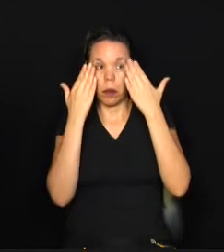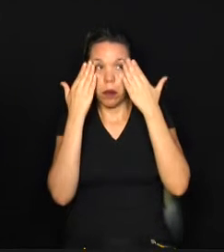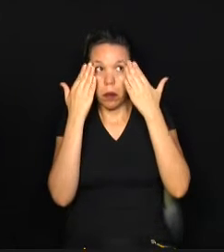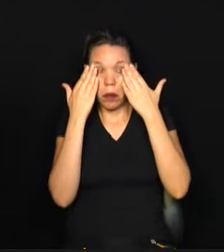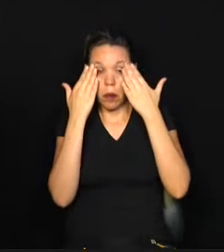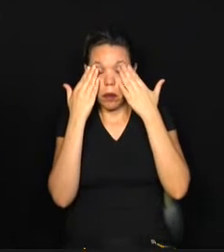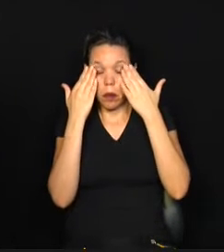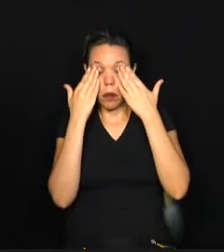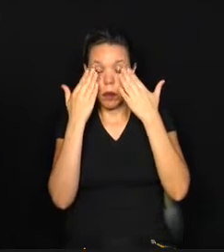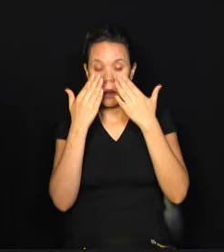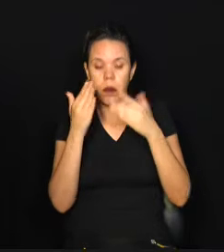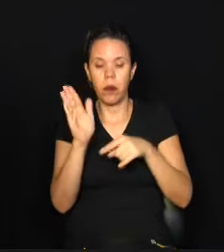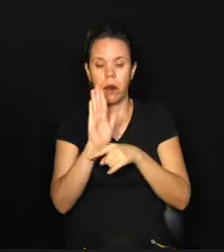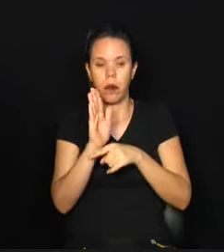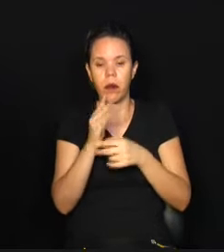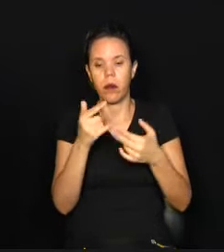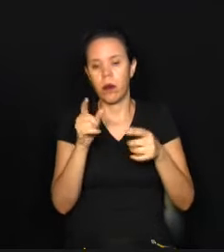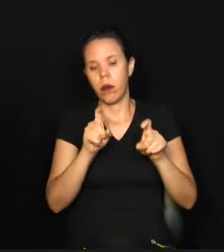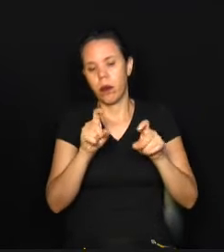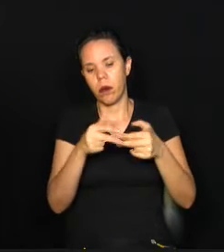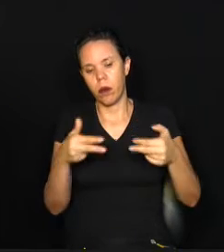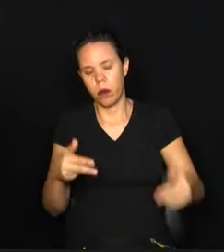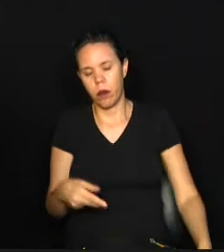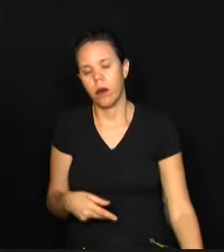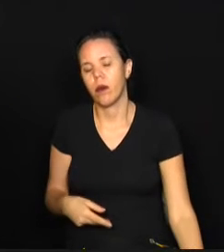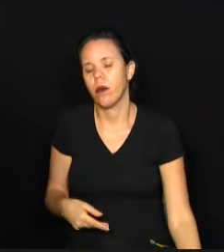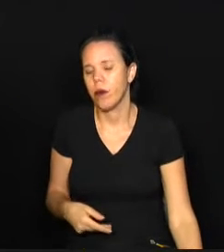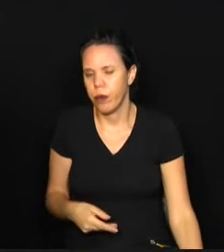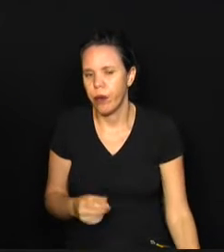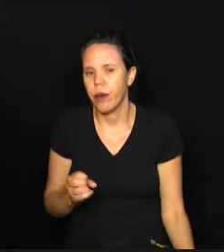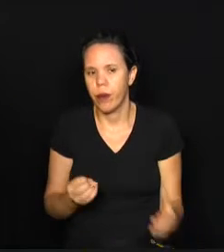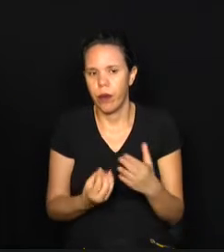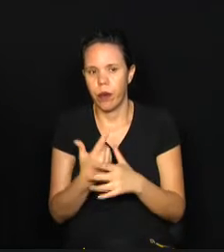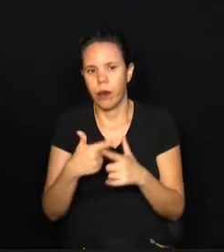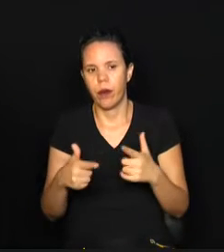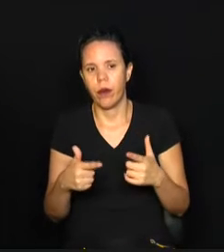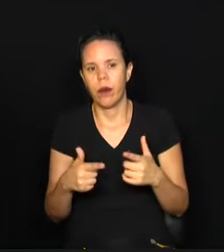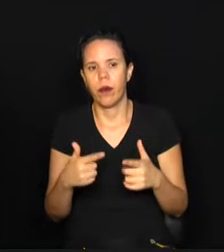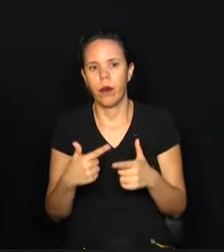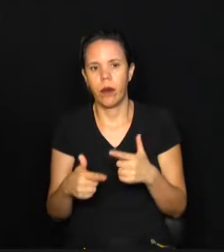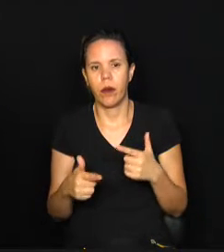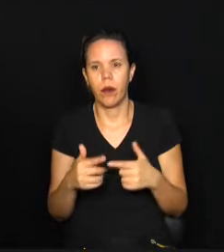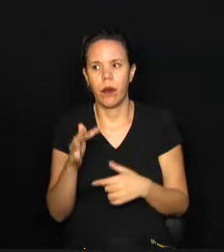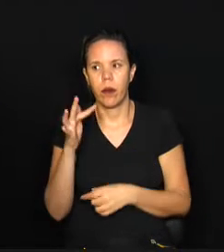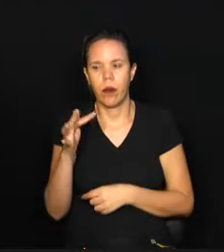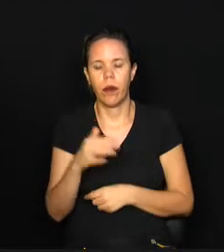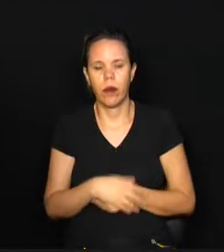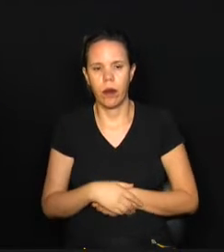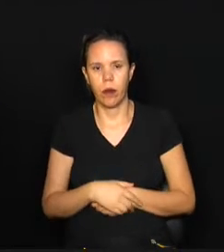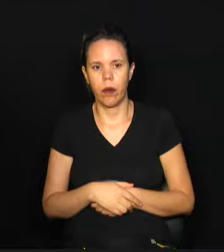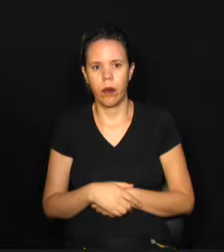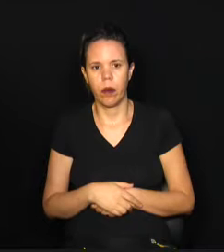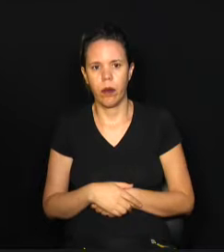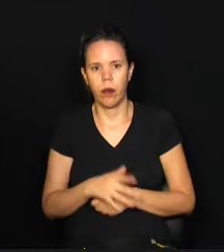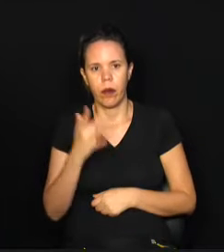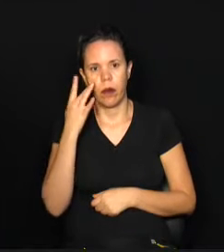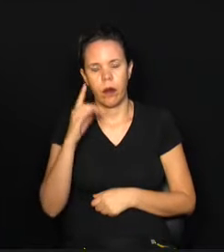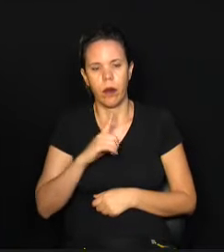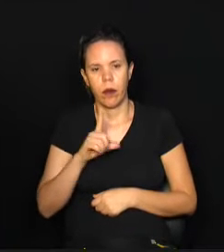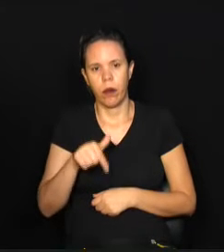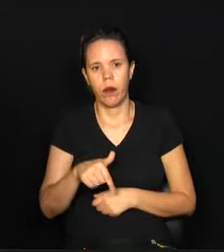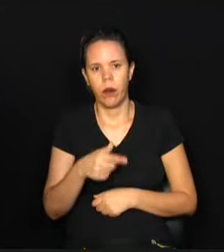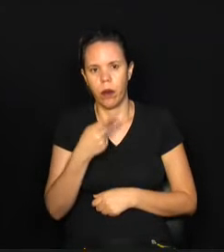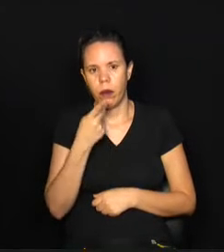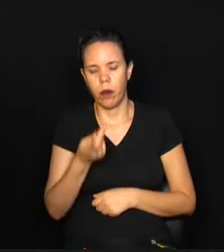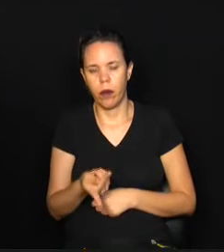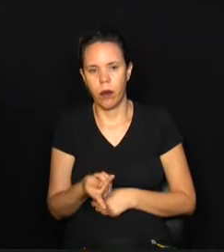vídeo, de computador, isso vai causar vários problemas mais lá na frente, né? Então, acho que o que eu tenho a dizer é